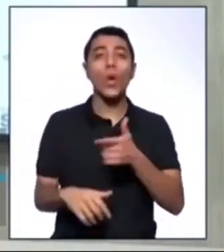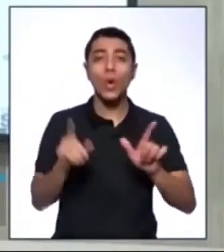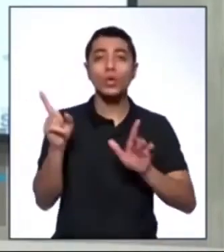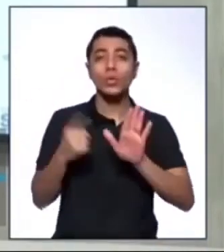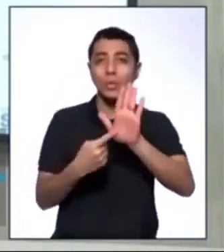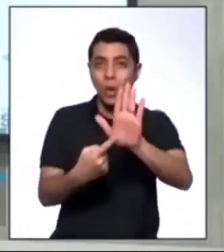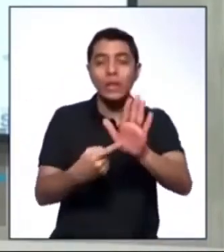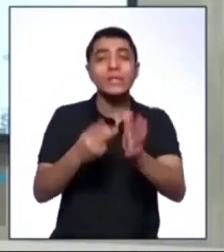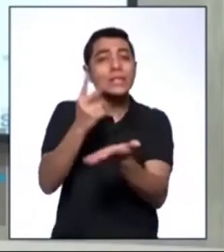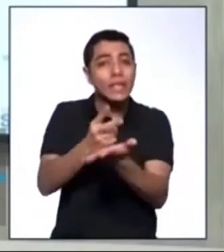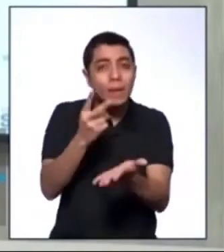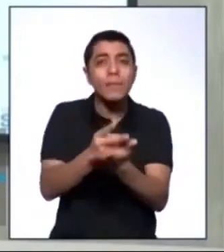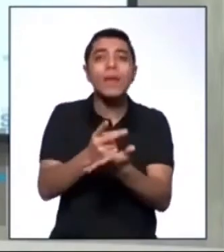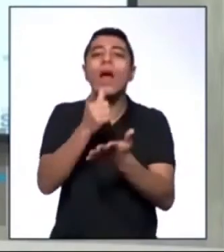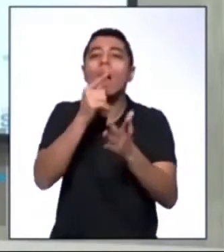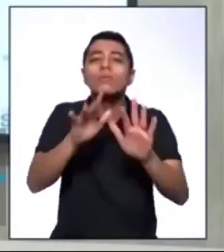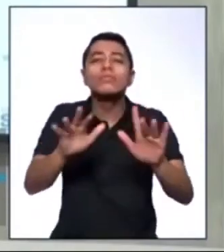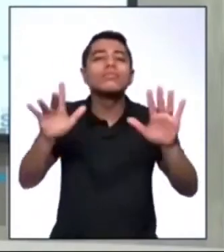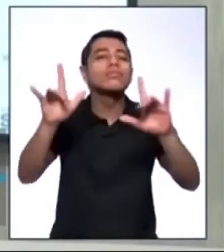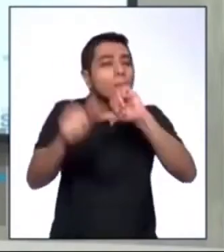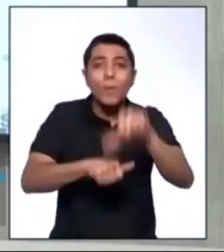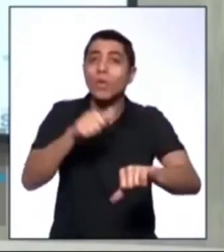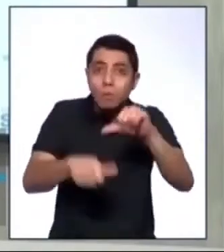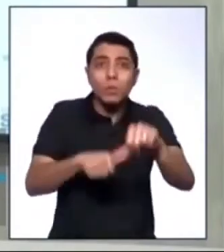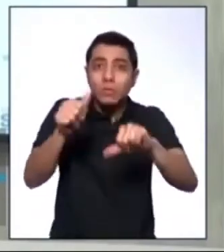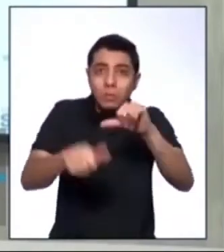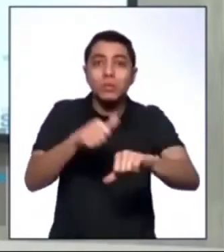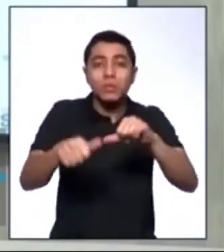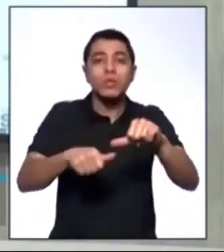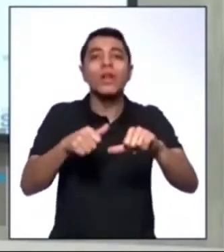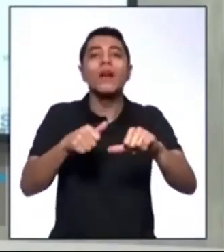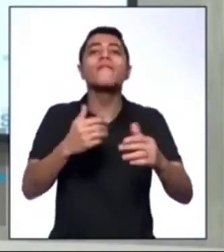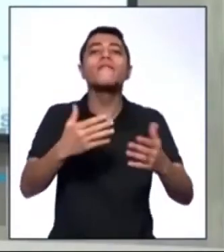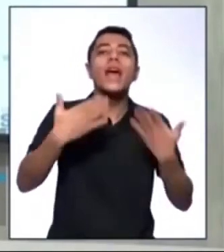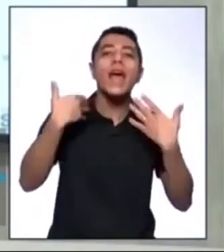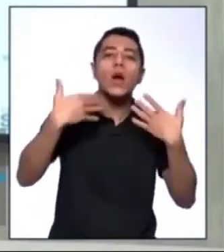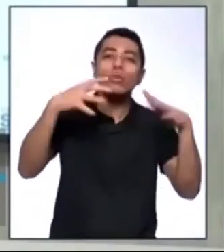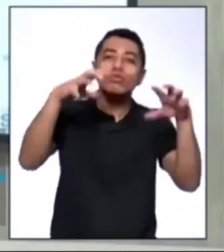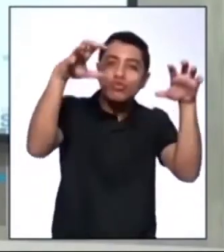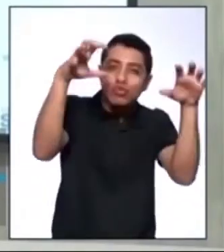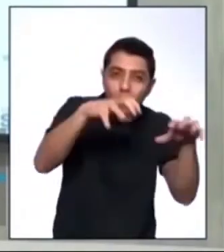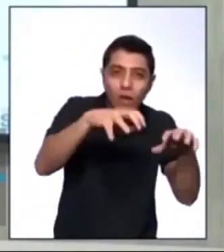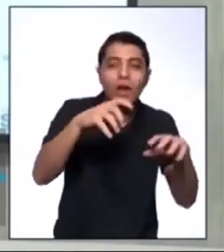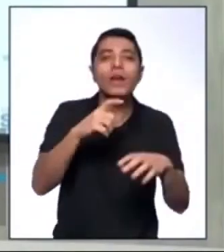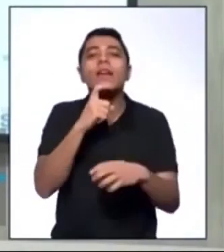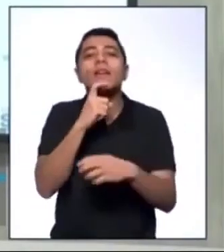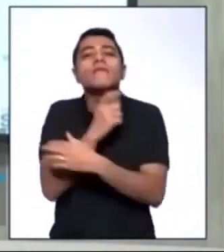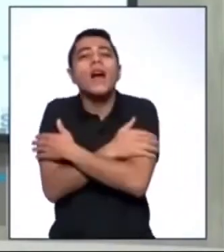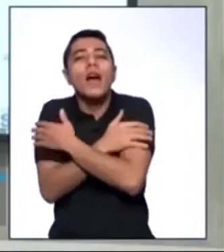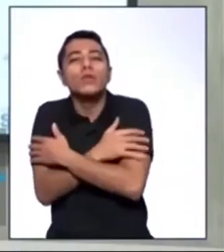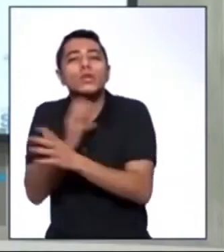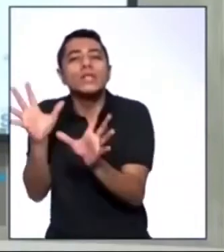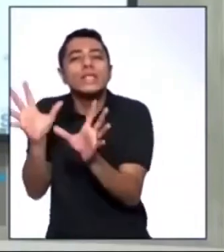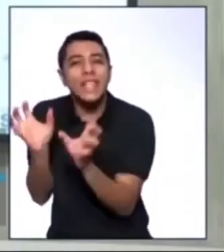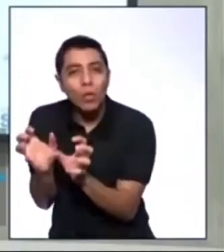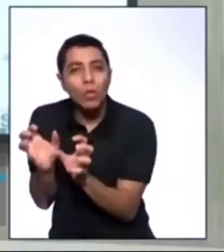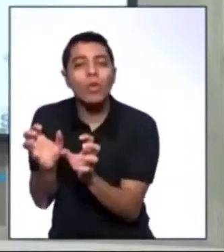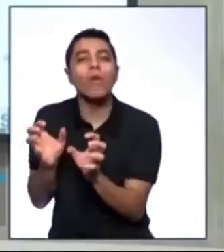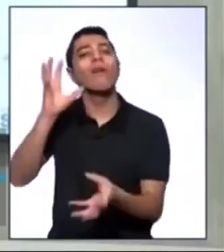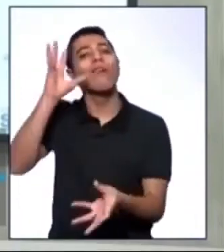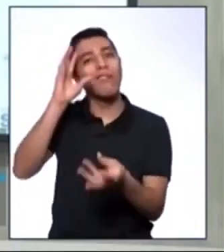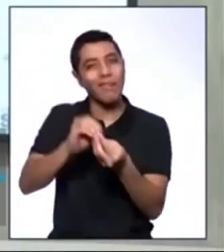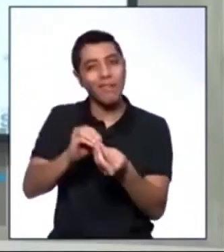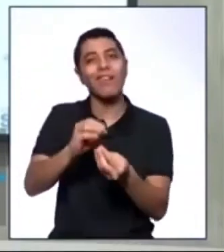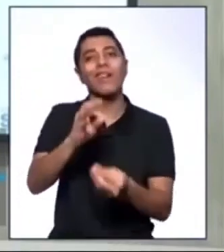variação de umidade, chuva no verão, inverno seco, é de clima tropical. Nesse caso, galera, os dois são climogramas